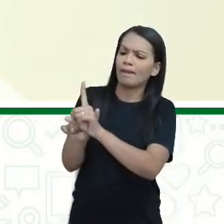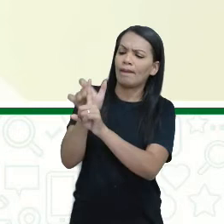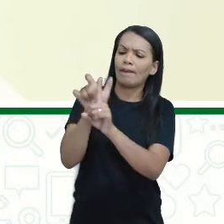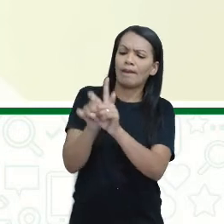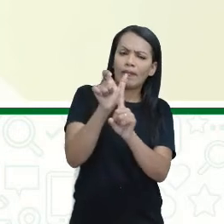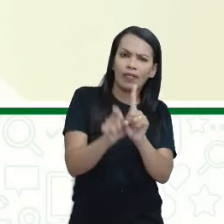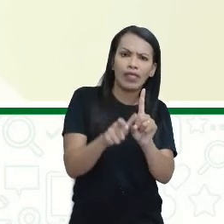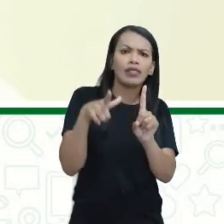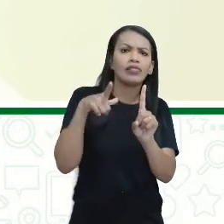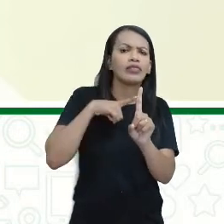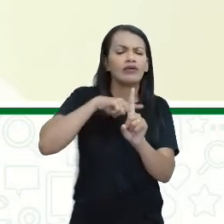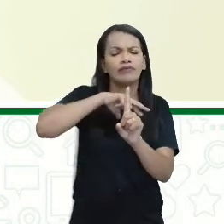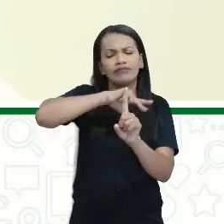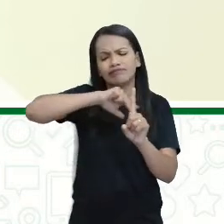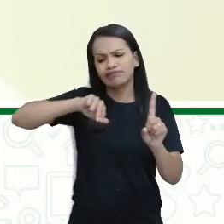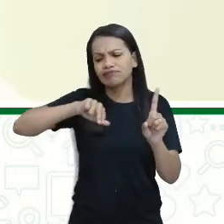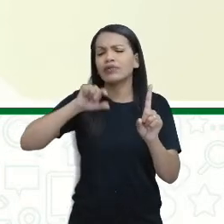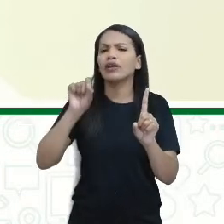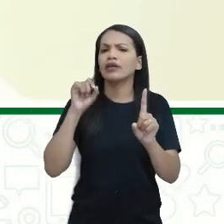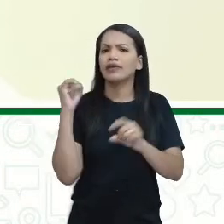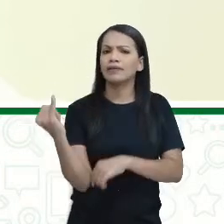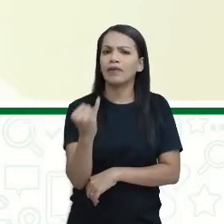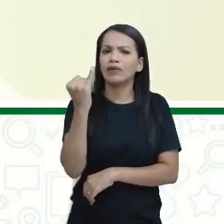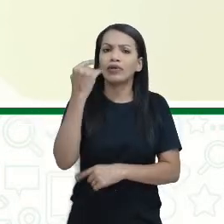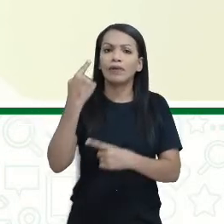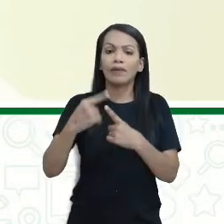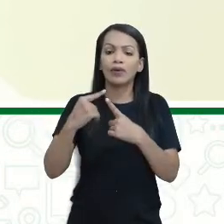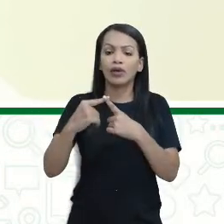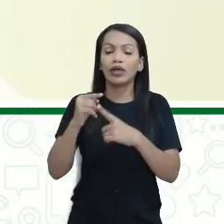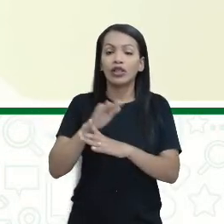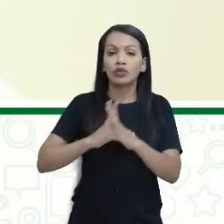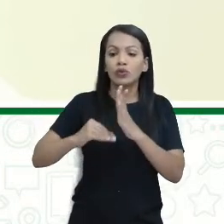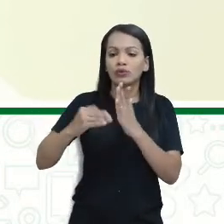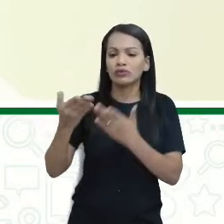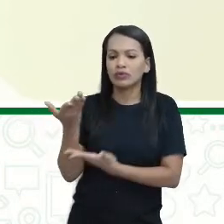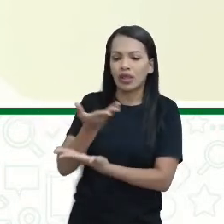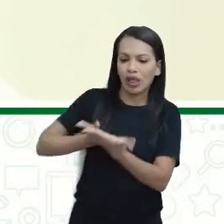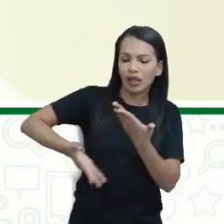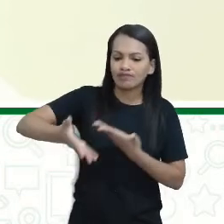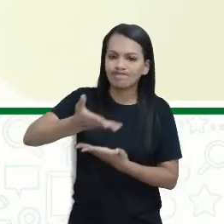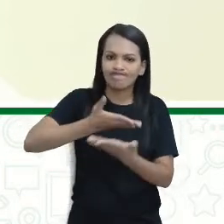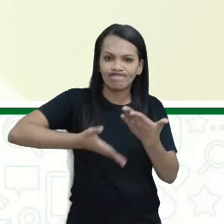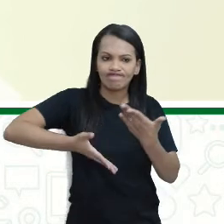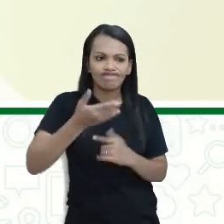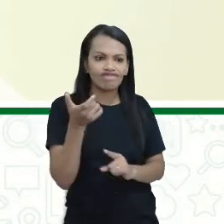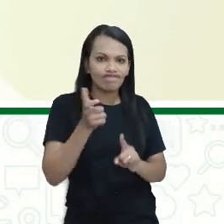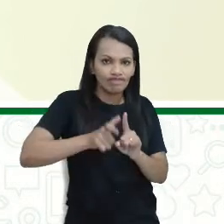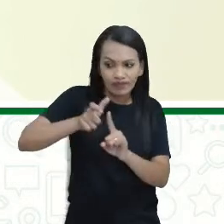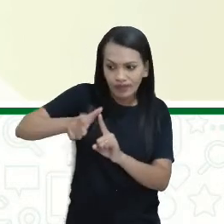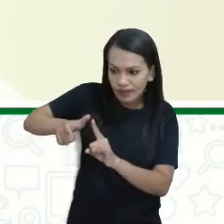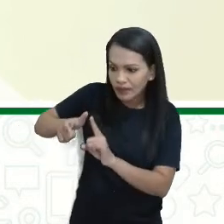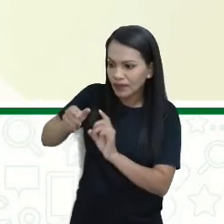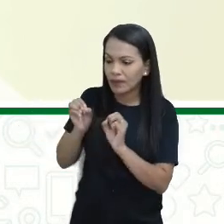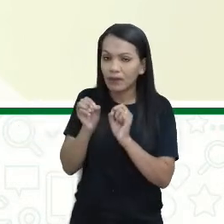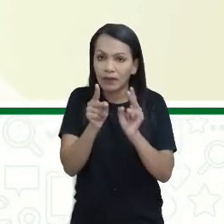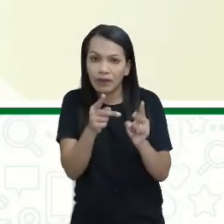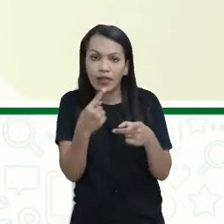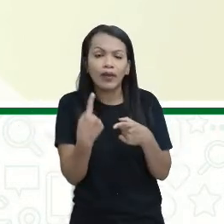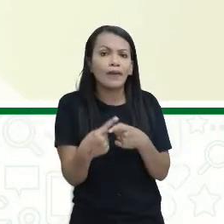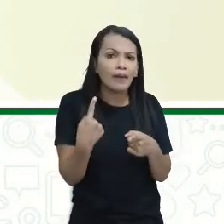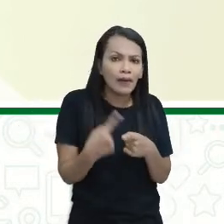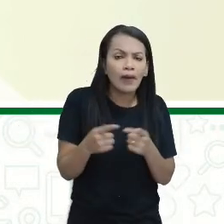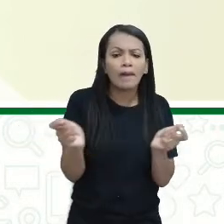muita importância. Por quê? Porque tudo se desenrola a partir dessas personagens, tá? Que pode